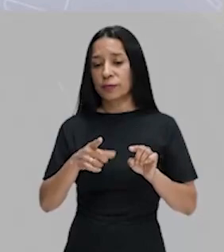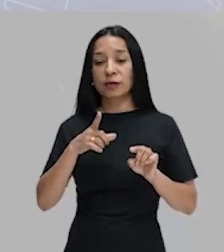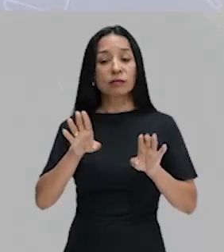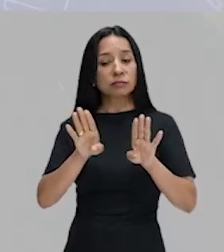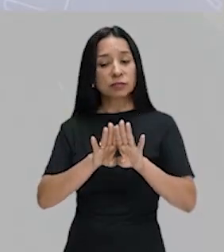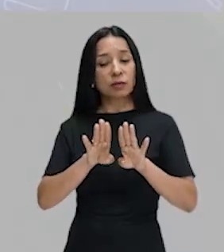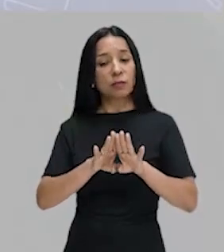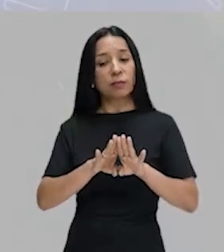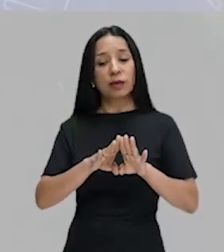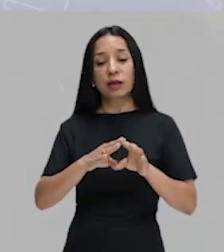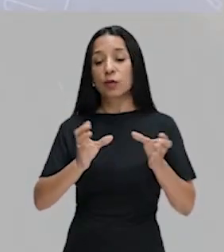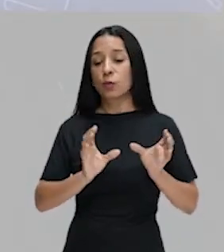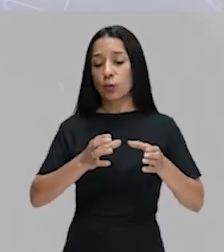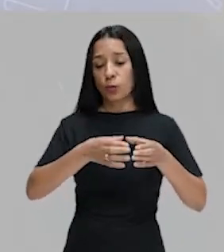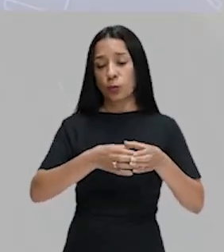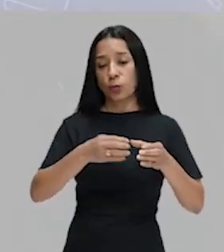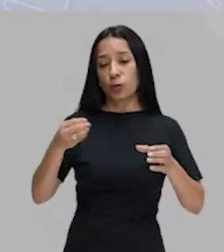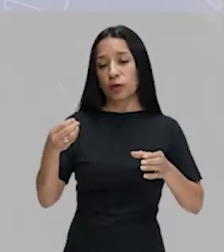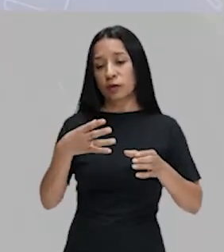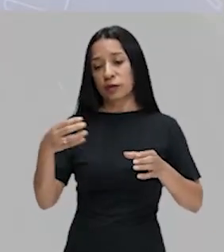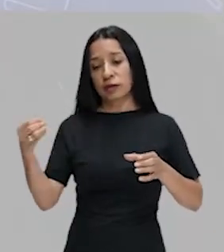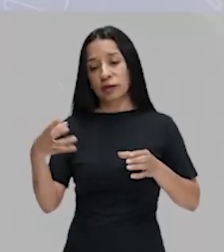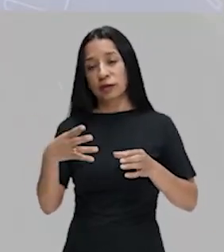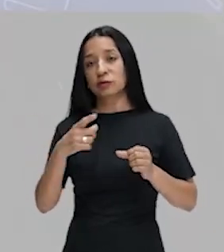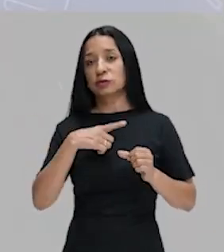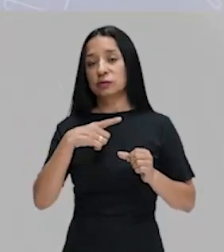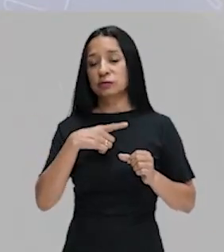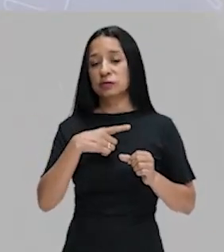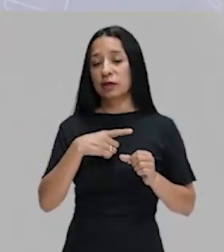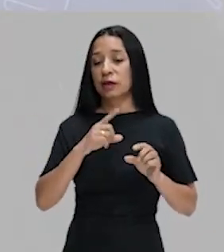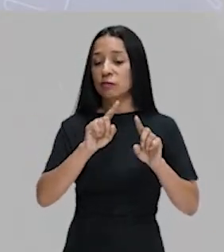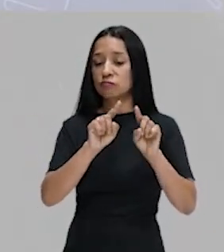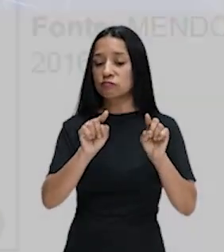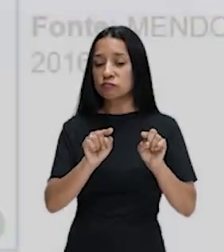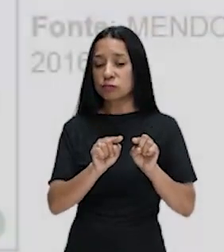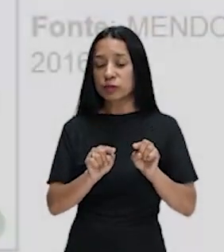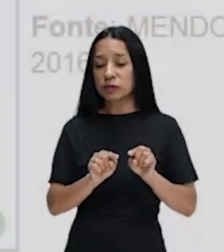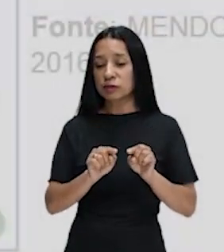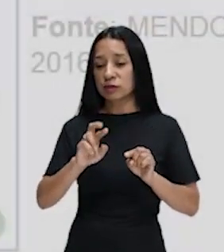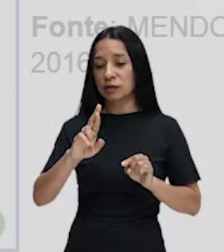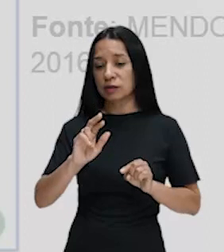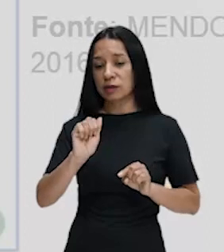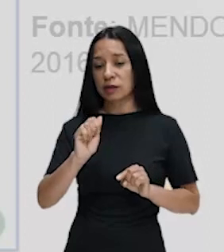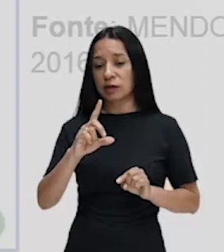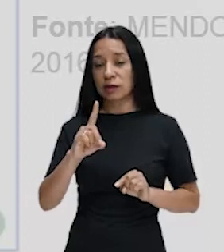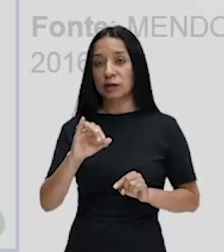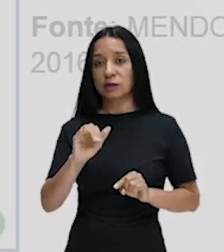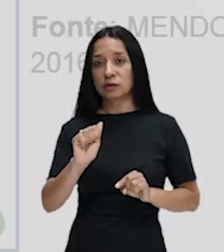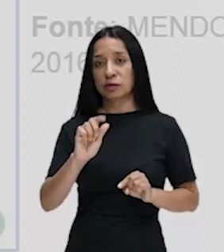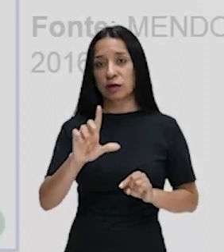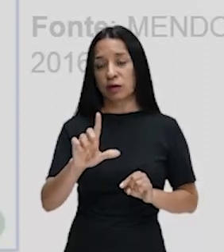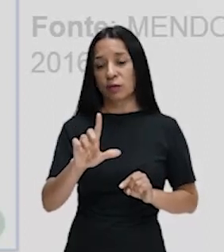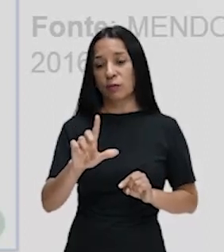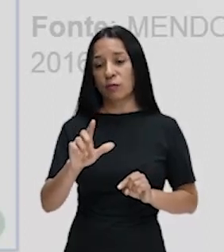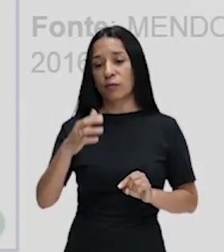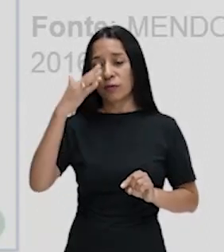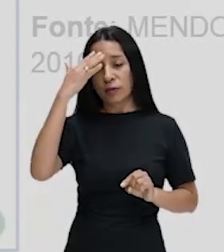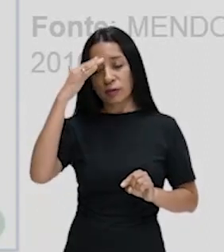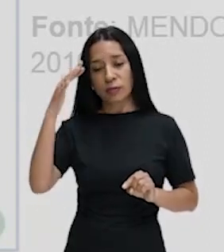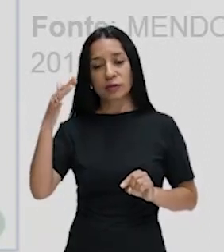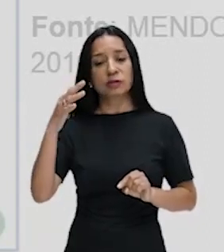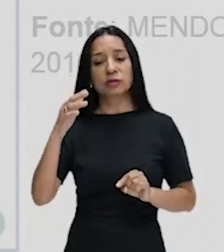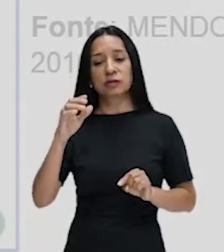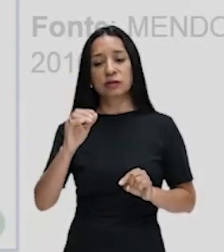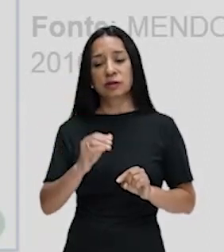radial. Simetria radial. O que seria a simetria radial? Vamos imaginar primeiramente um indivíduo que tem uma